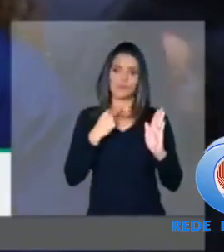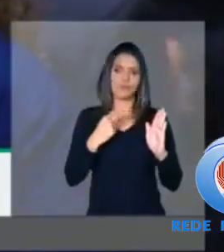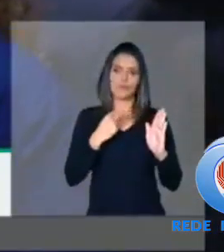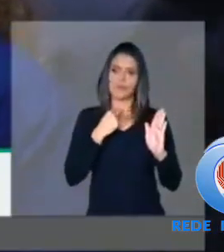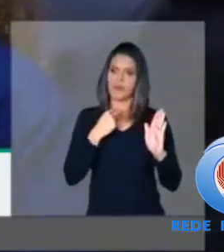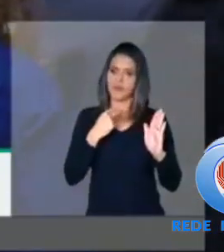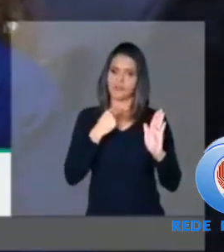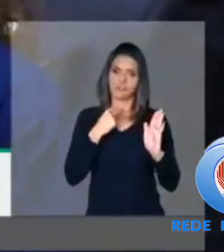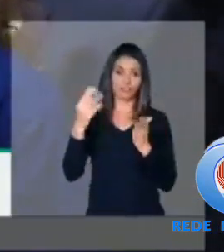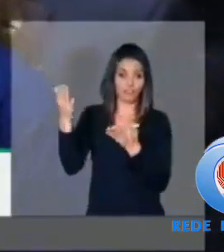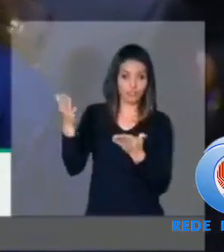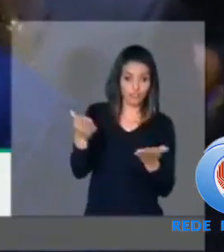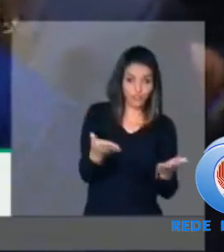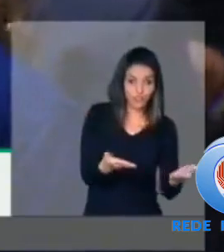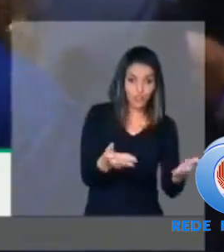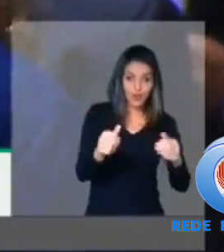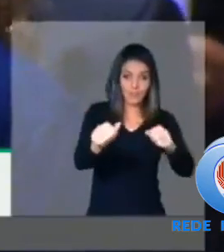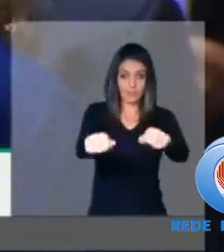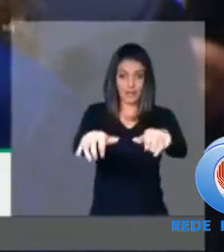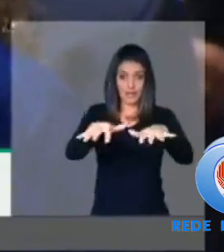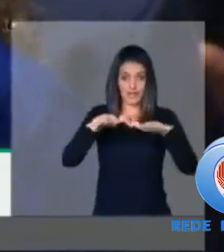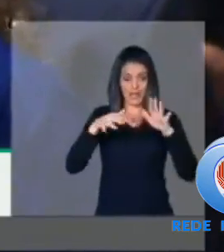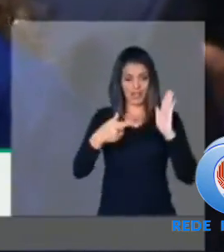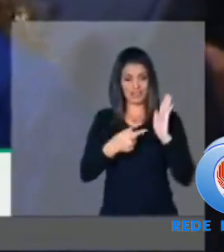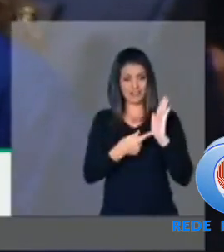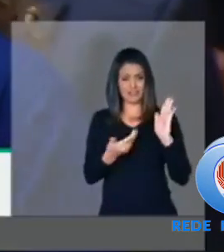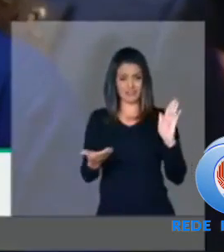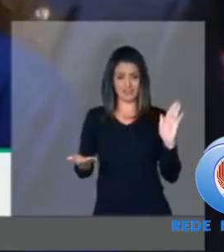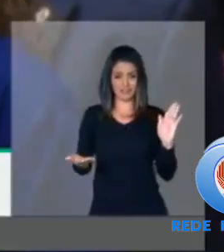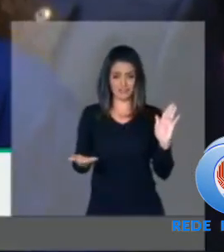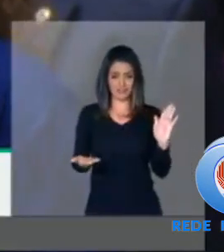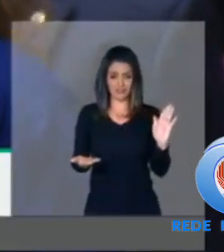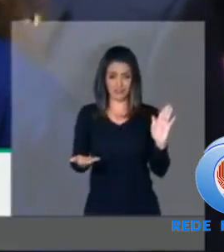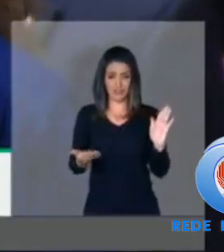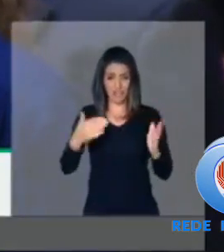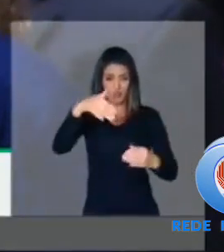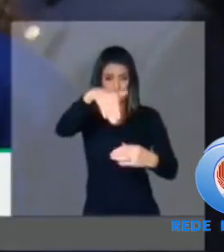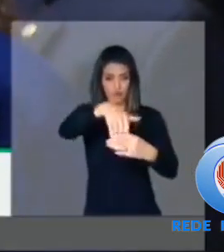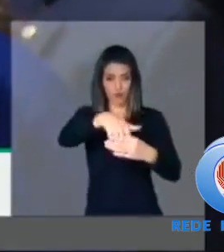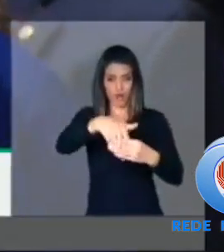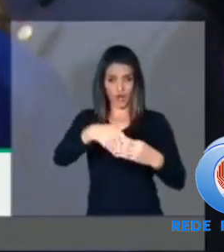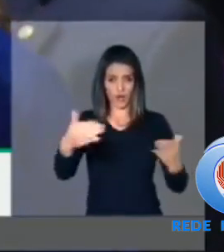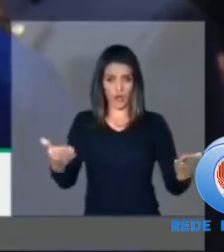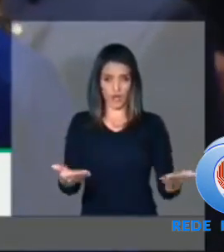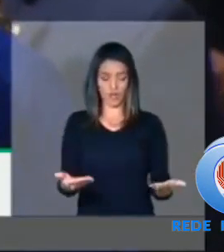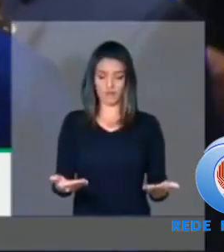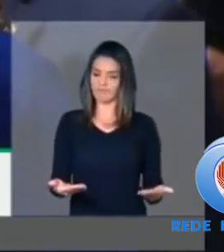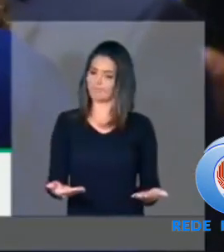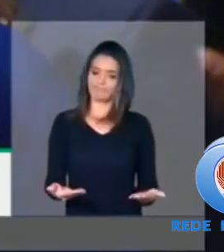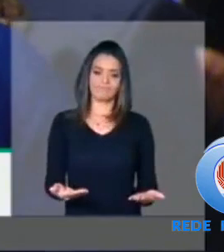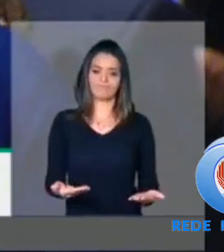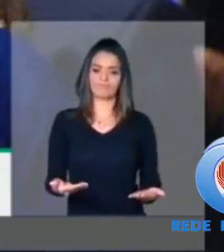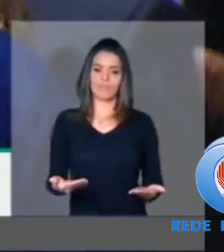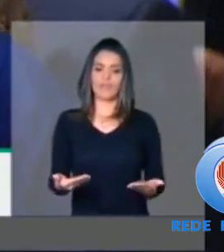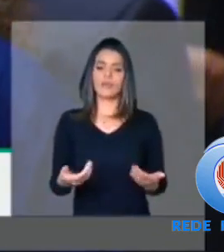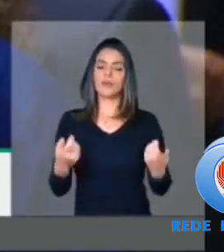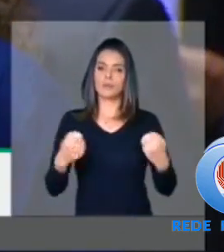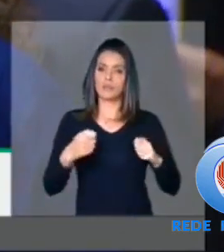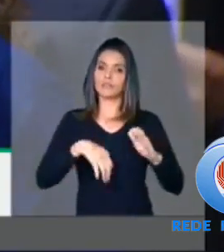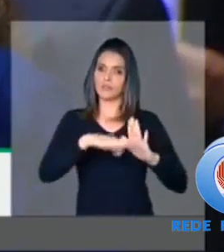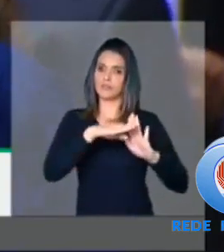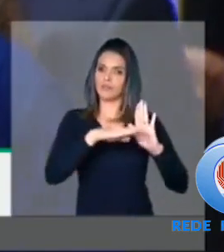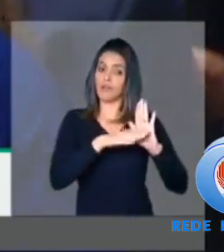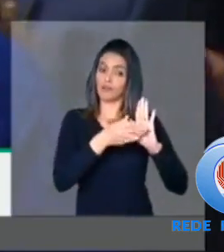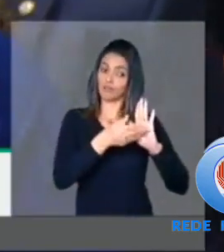ser apresentada da forma como veio e não poderia estar em votação nesse momento. Ela precisa ser retirada